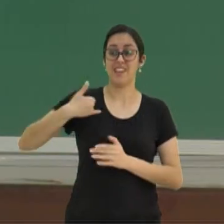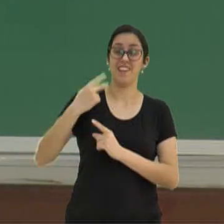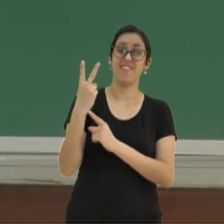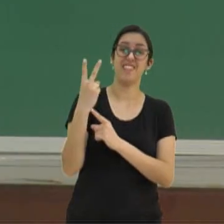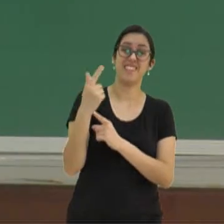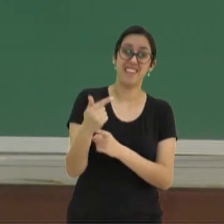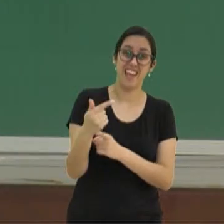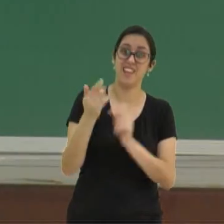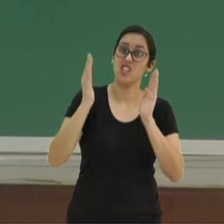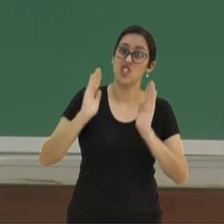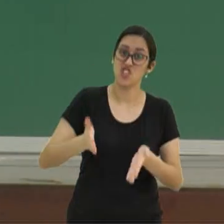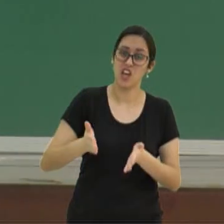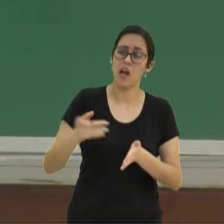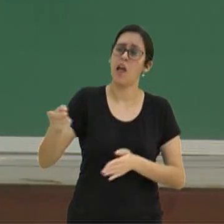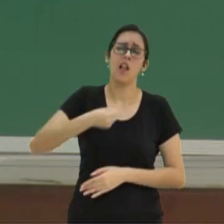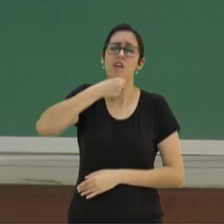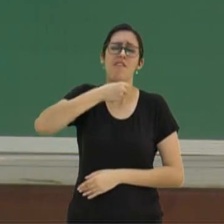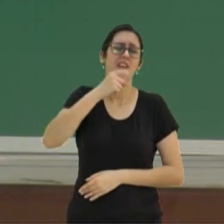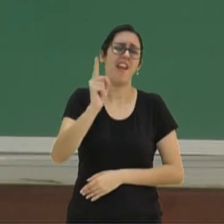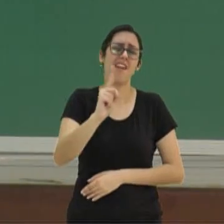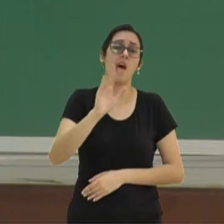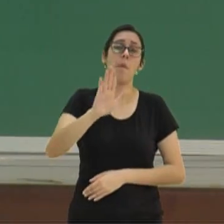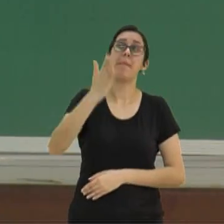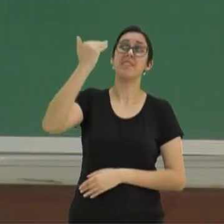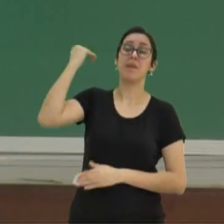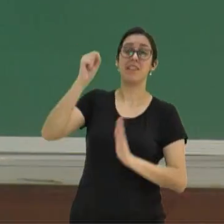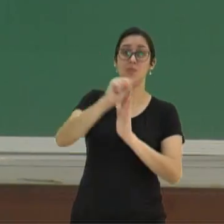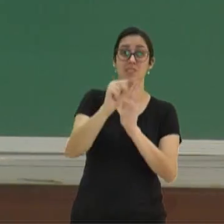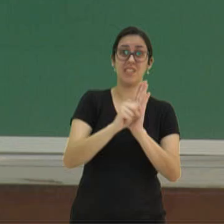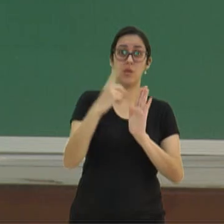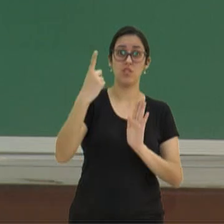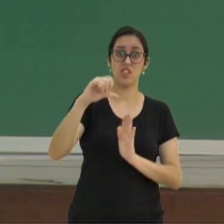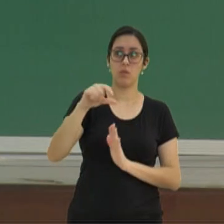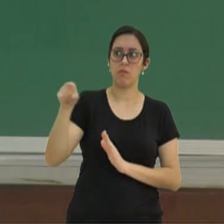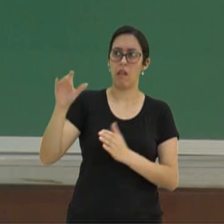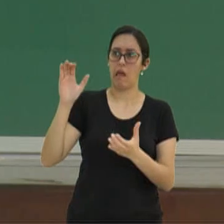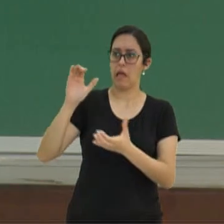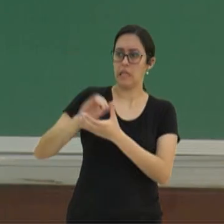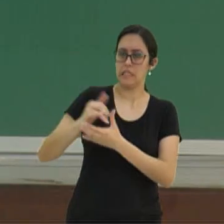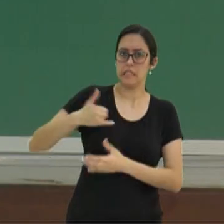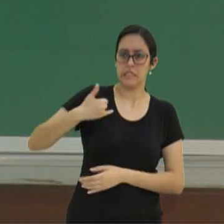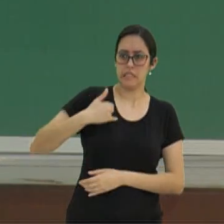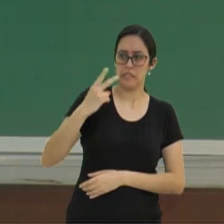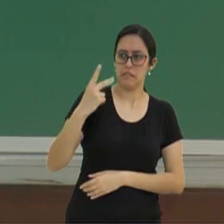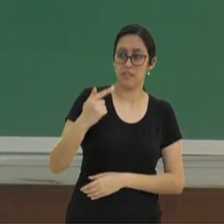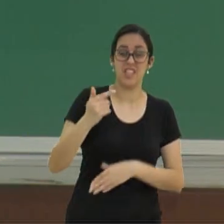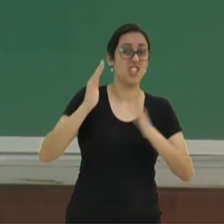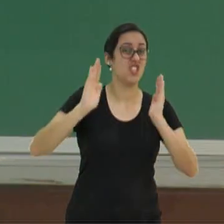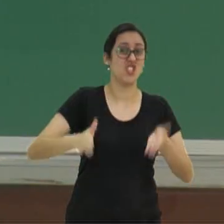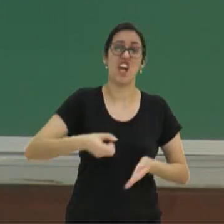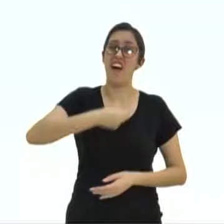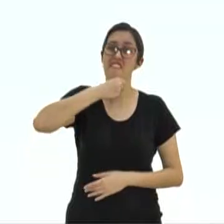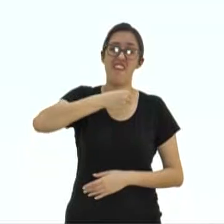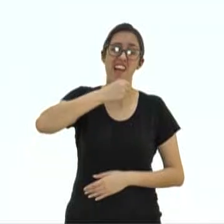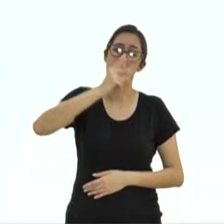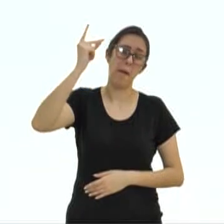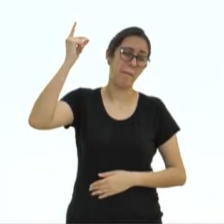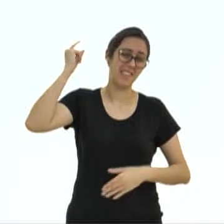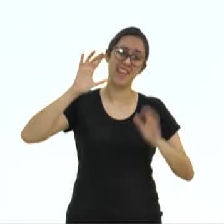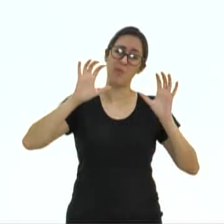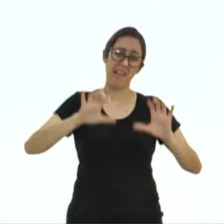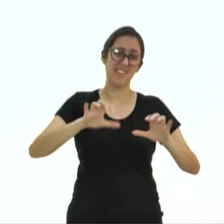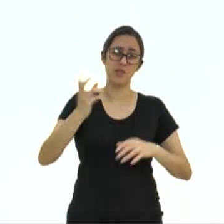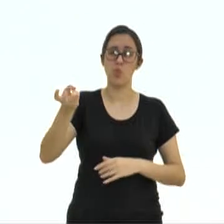XIX eram esses os costumes, só para você entender, tá? Então, e ela aqui, né, as pessoas diziam para ela que era